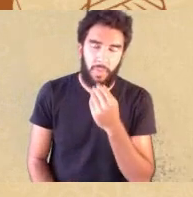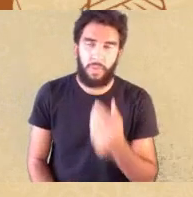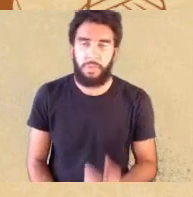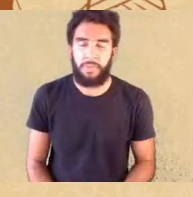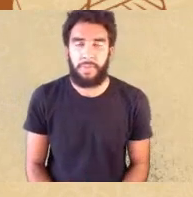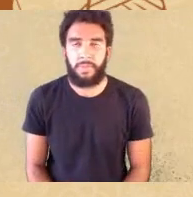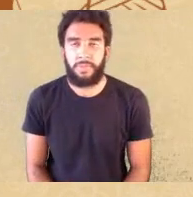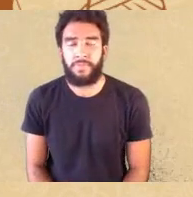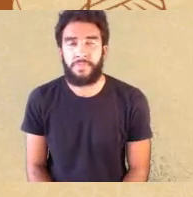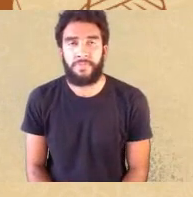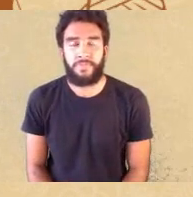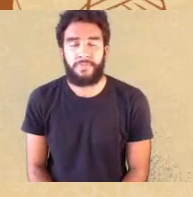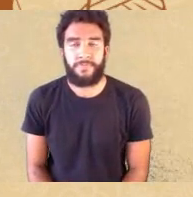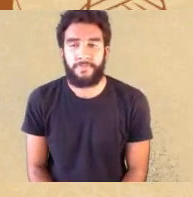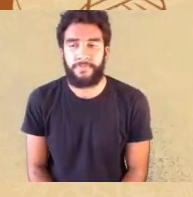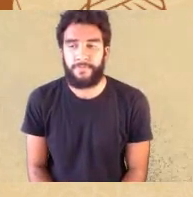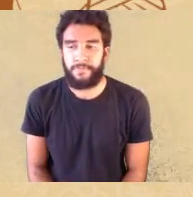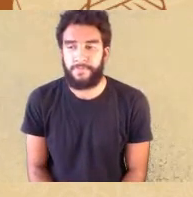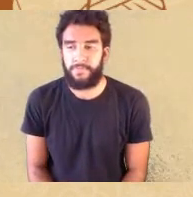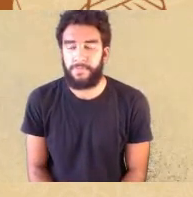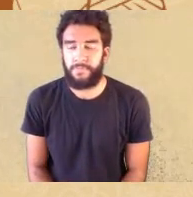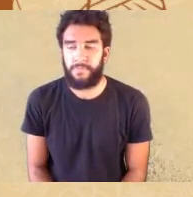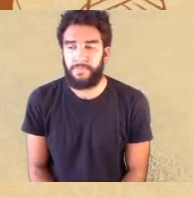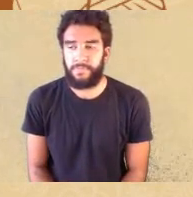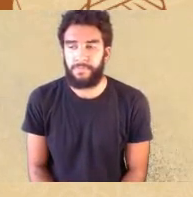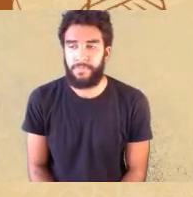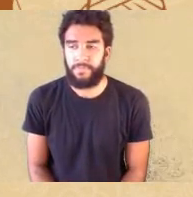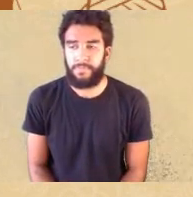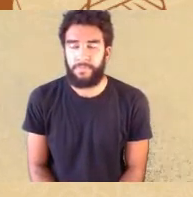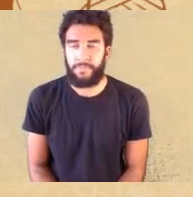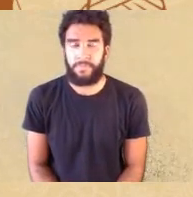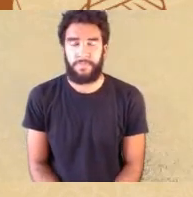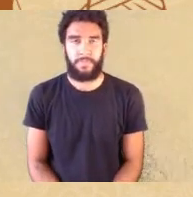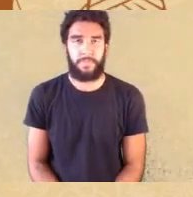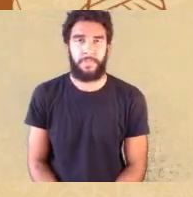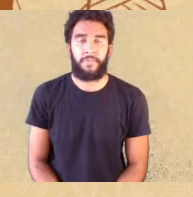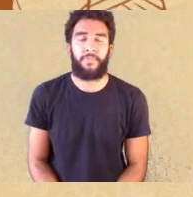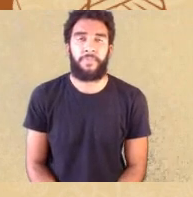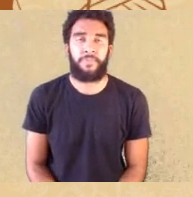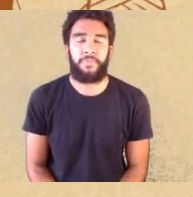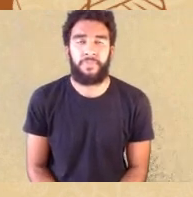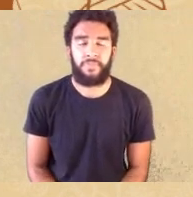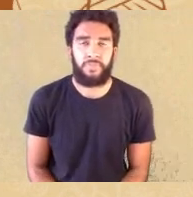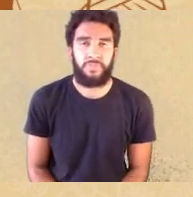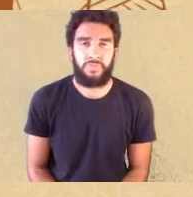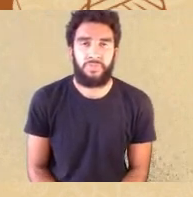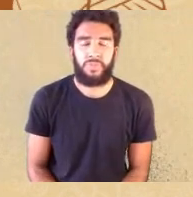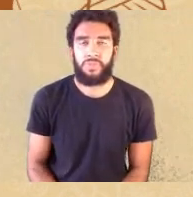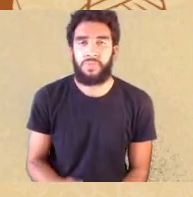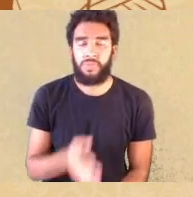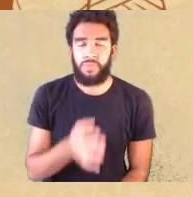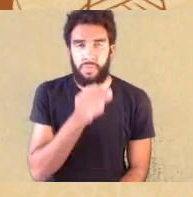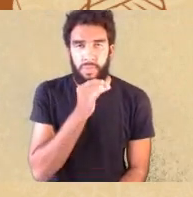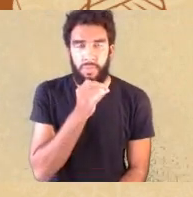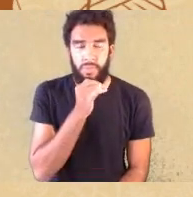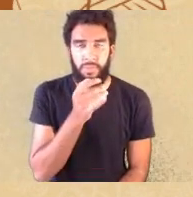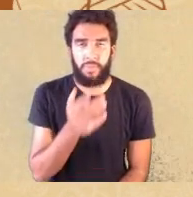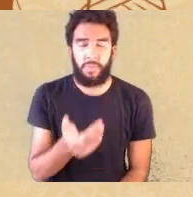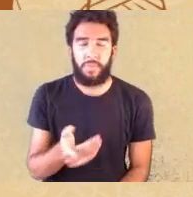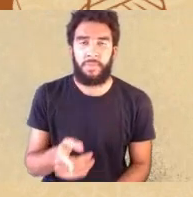attracted by men, homens atraídos por homens, que seriam homens homossexuais, gays,